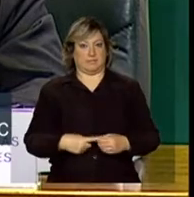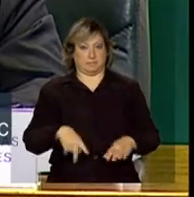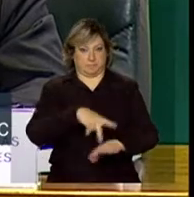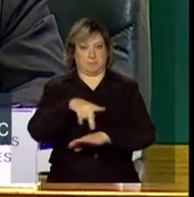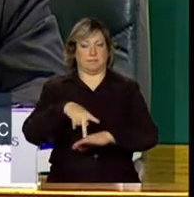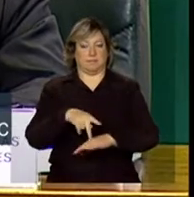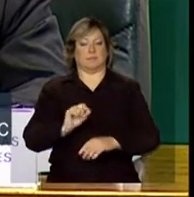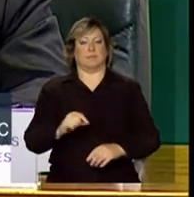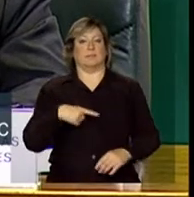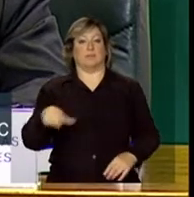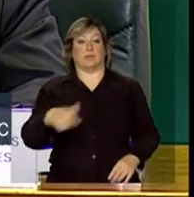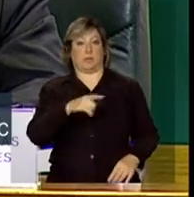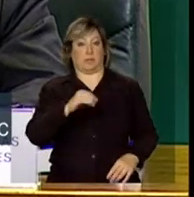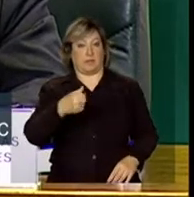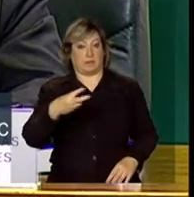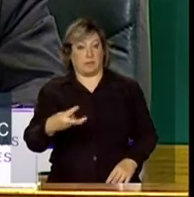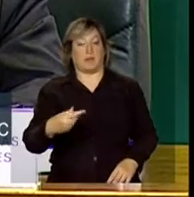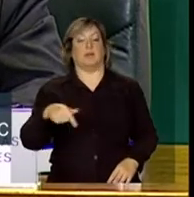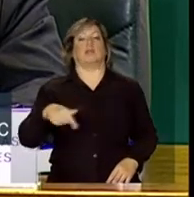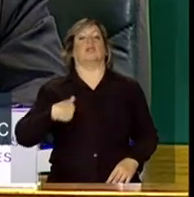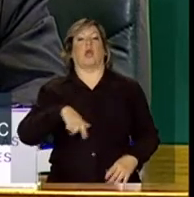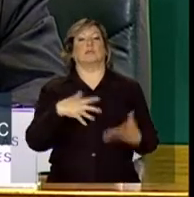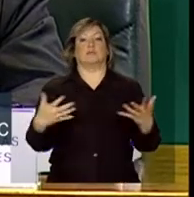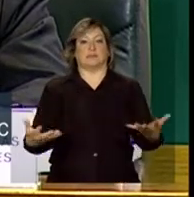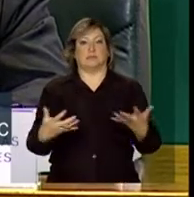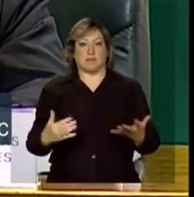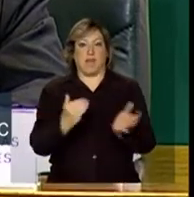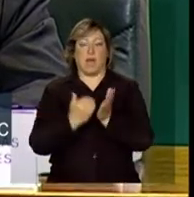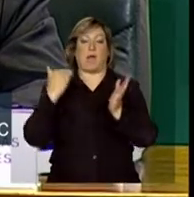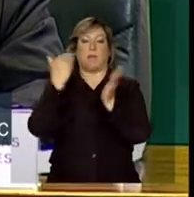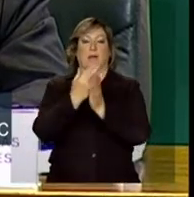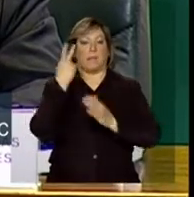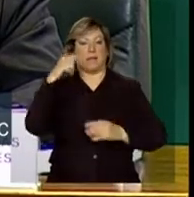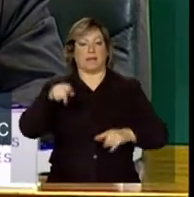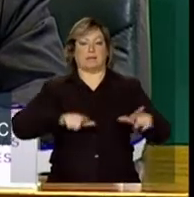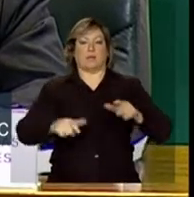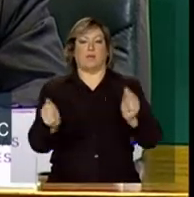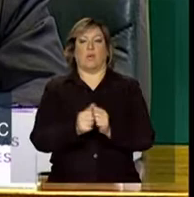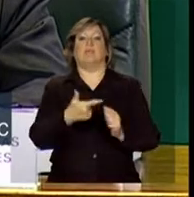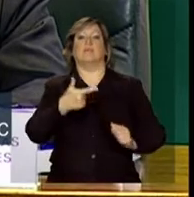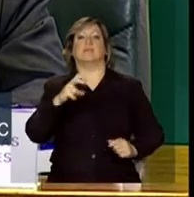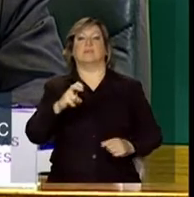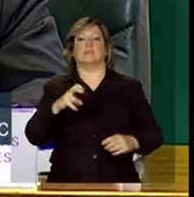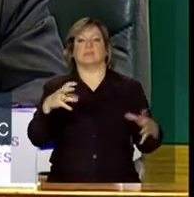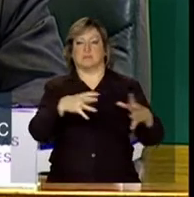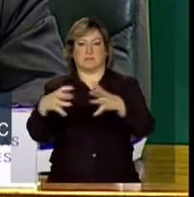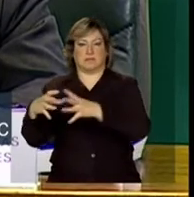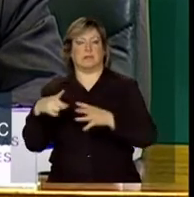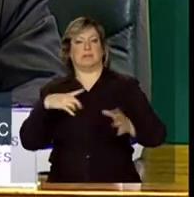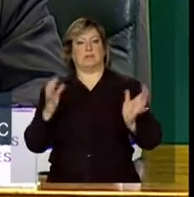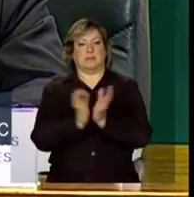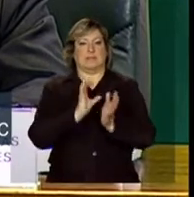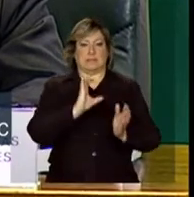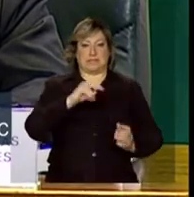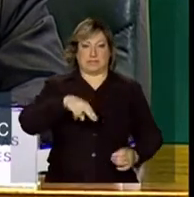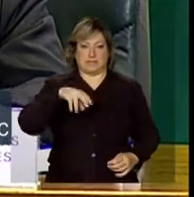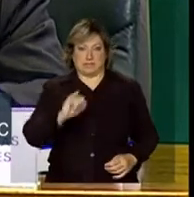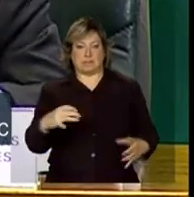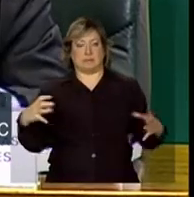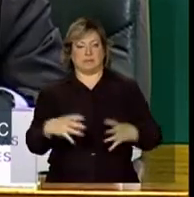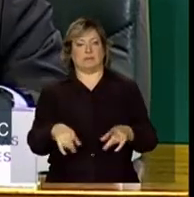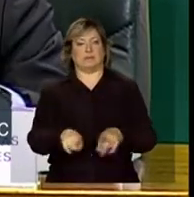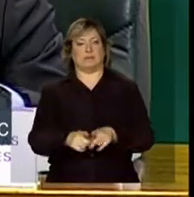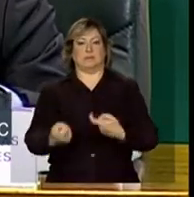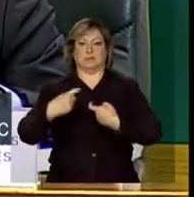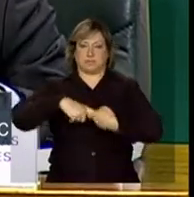Itamarati planeja levar o número dessas ações a 25 parceria com a CNI o Itamarati tem sido